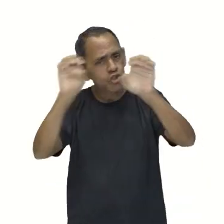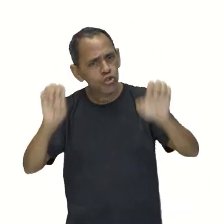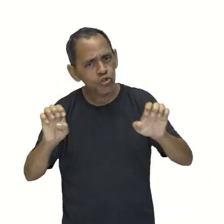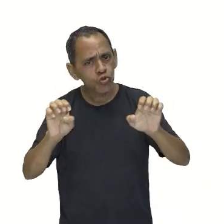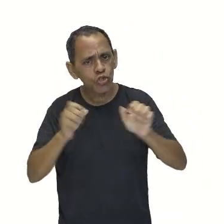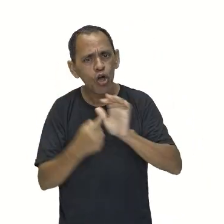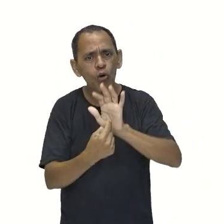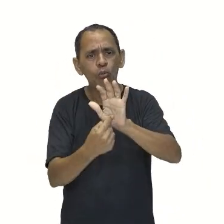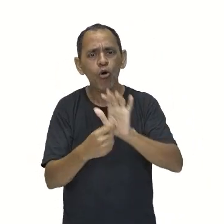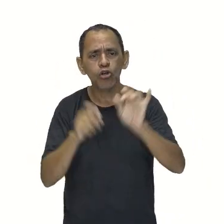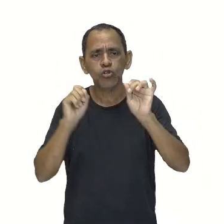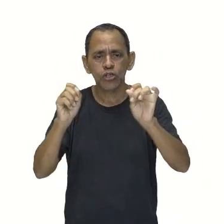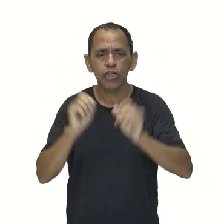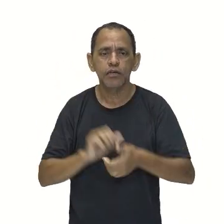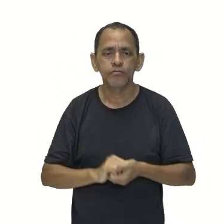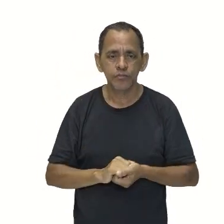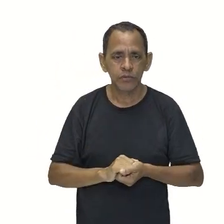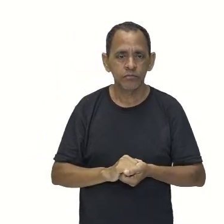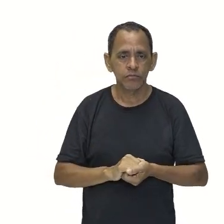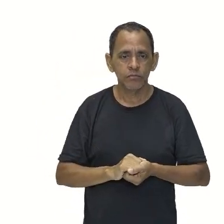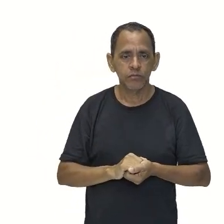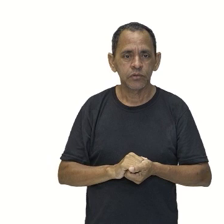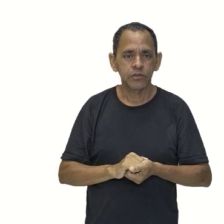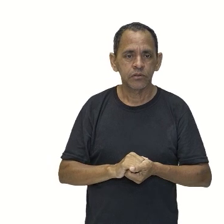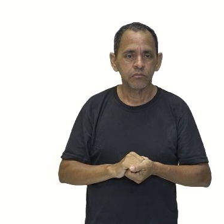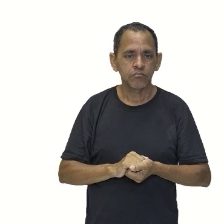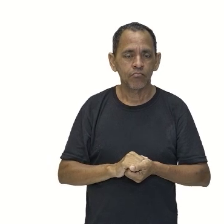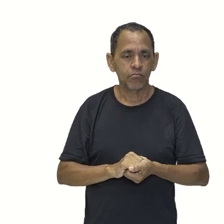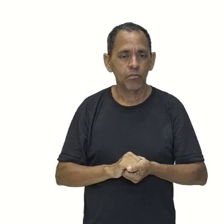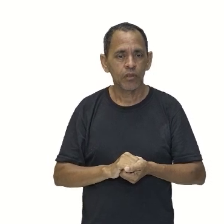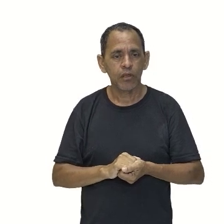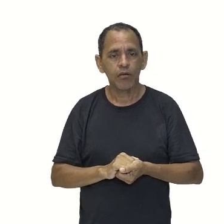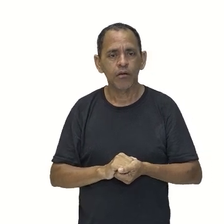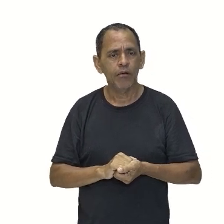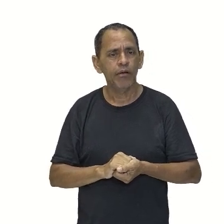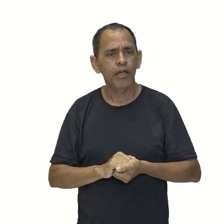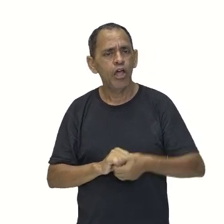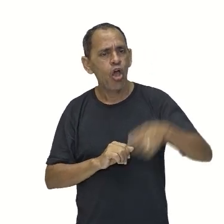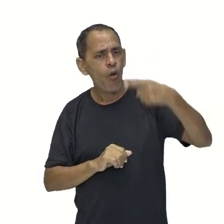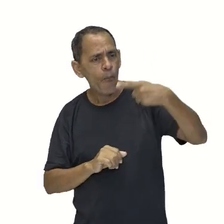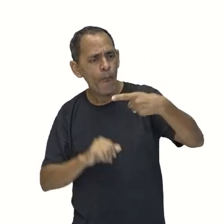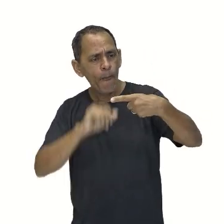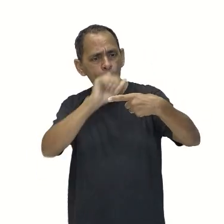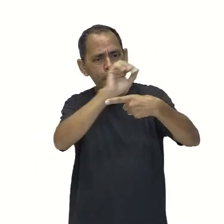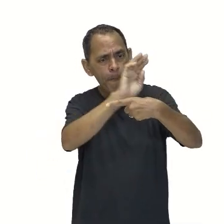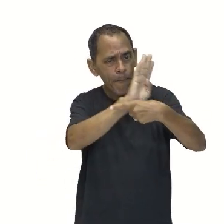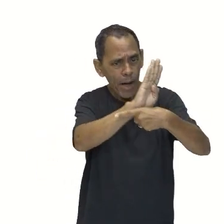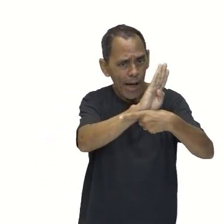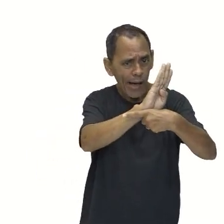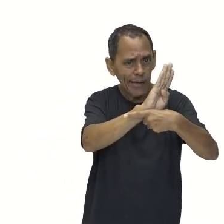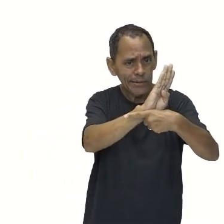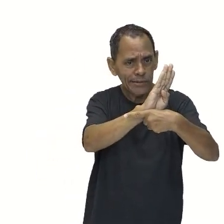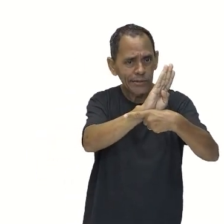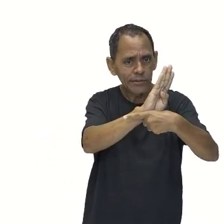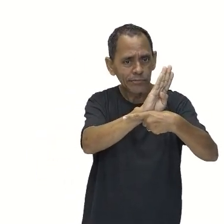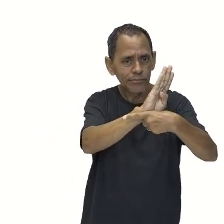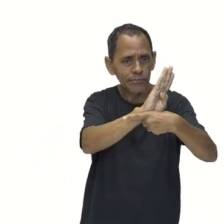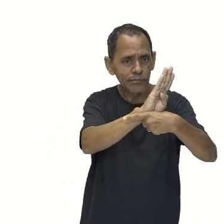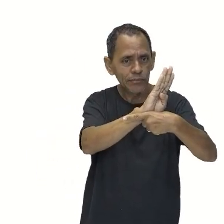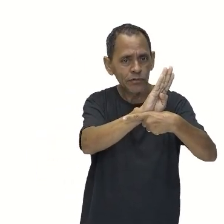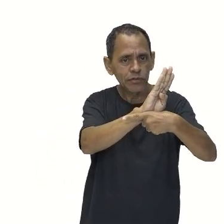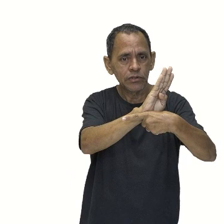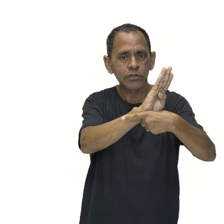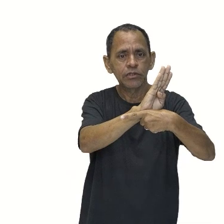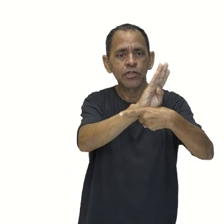né, determinar a área deste triângulozinho aí. Ora, o que é que eu não sei? Eu